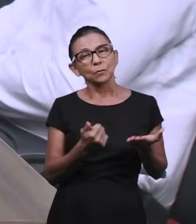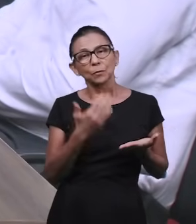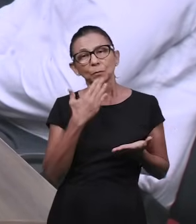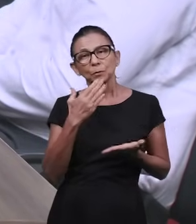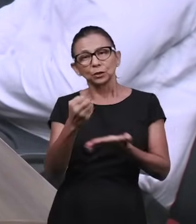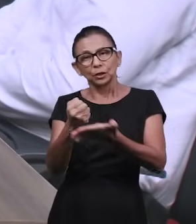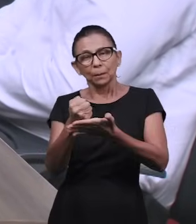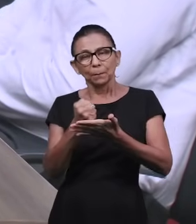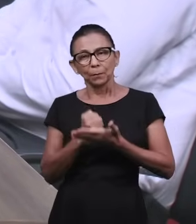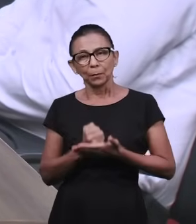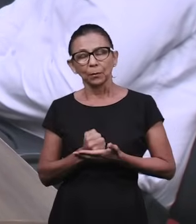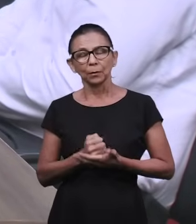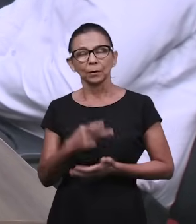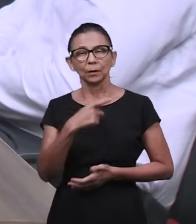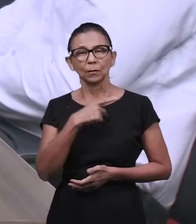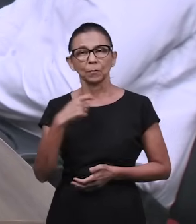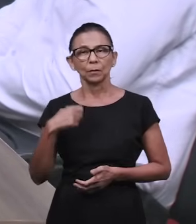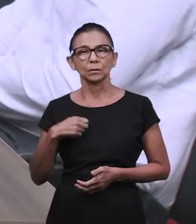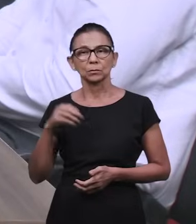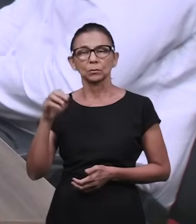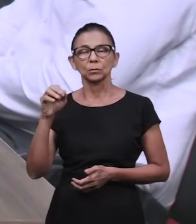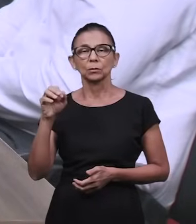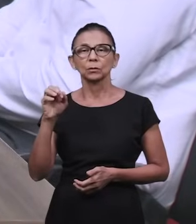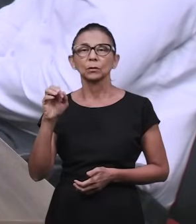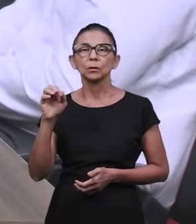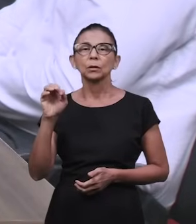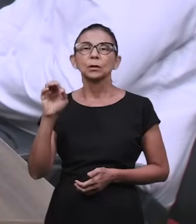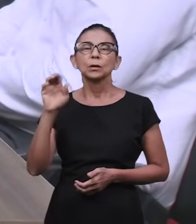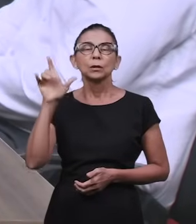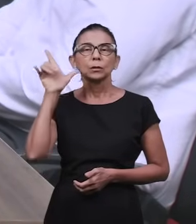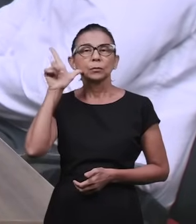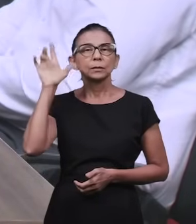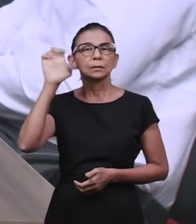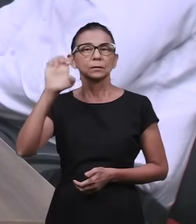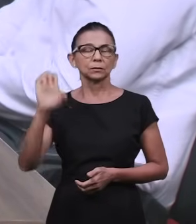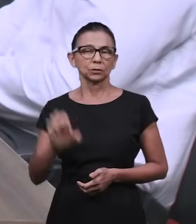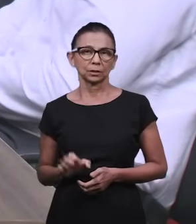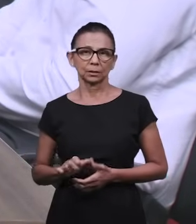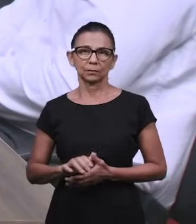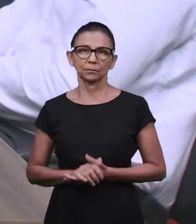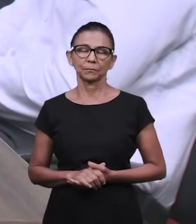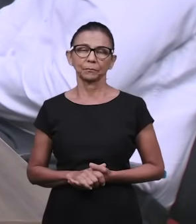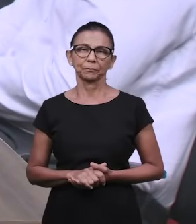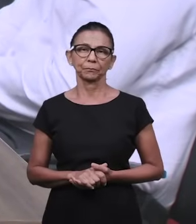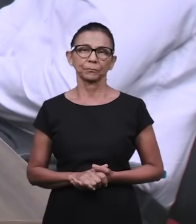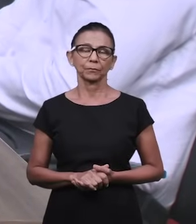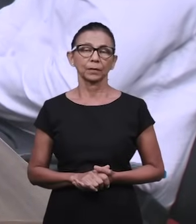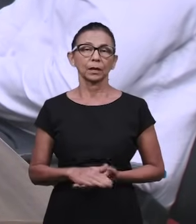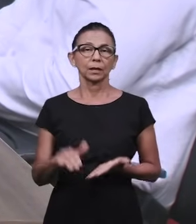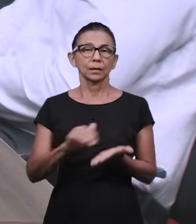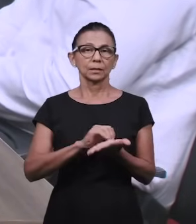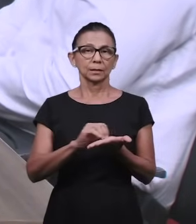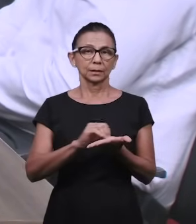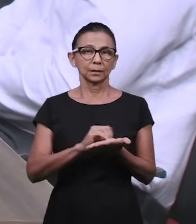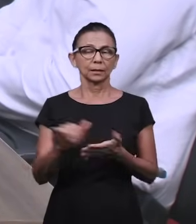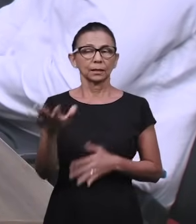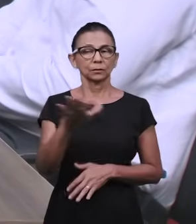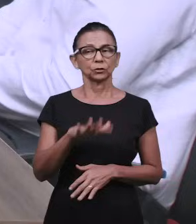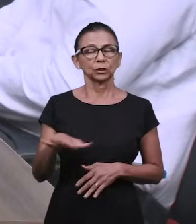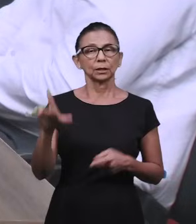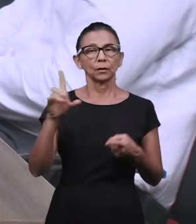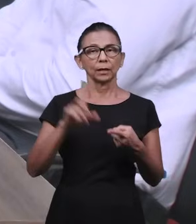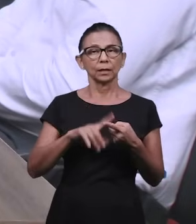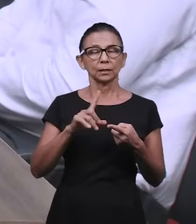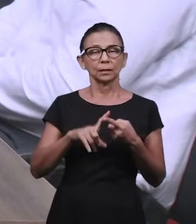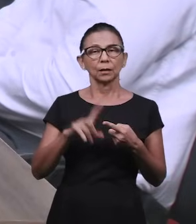Apenas lembrando que o pastor Luiz Eugênio é o secretário-geral do presbitério e ele tem a formação de